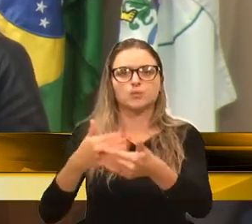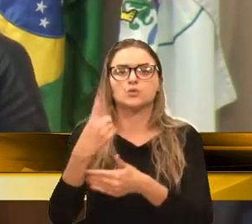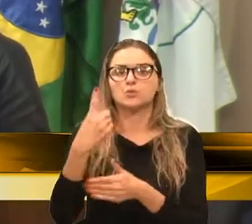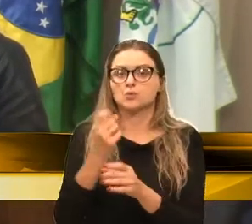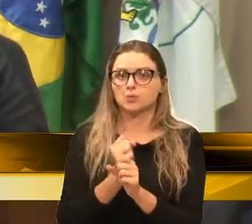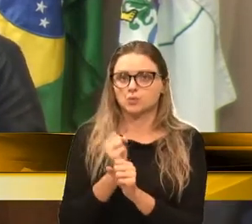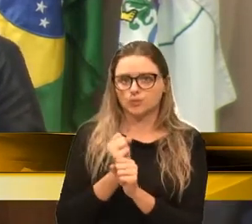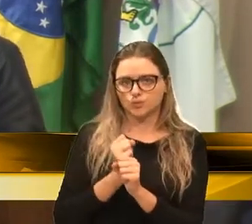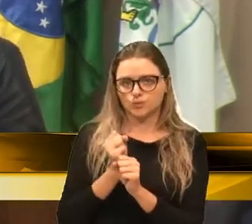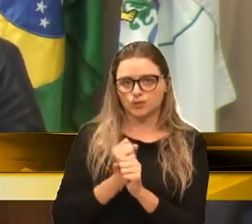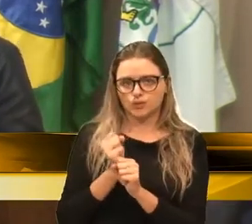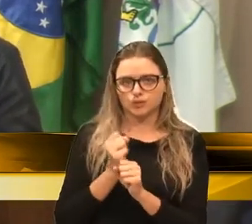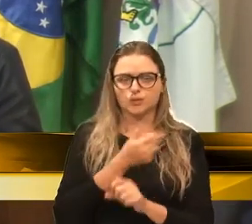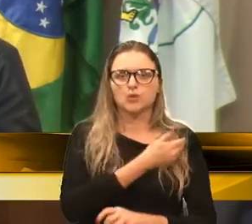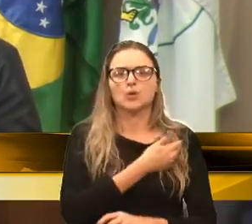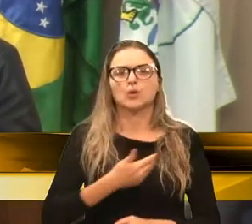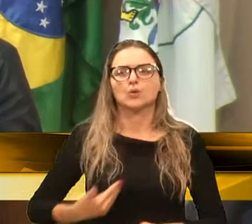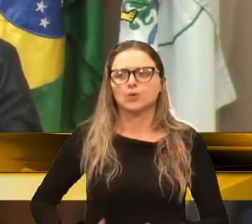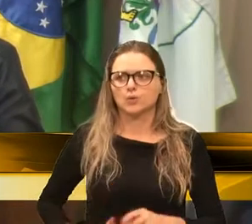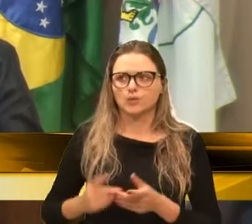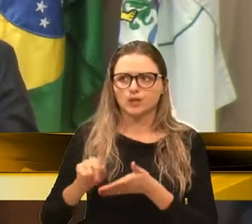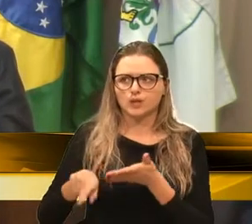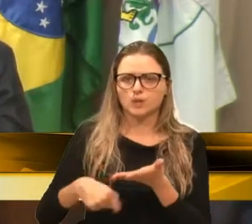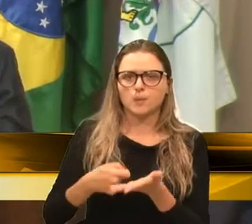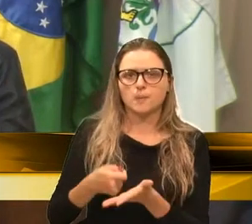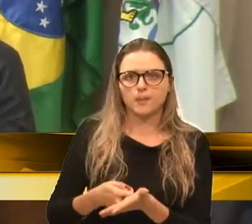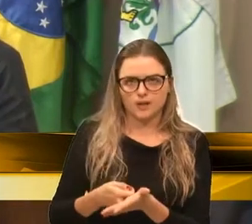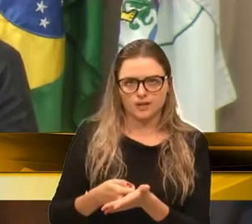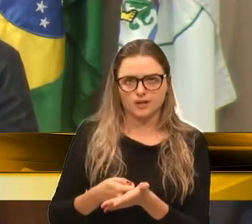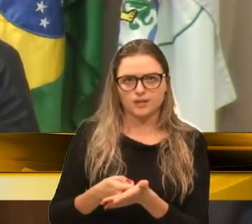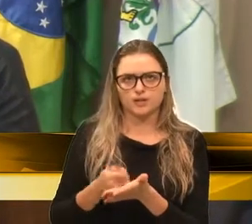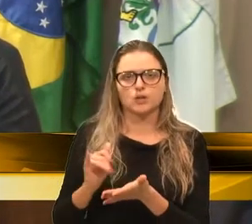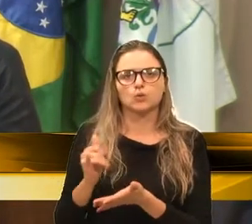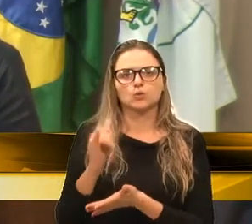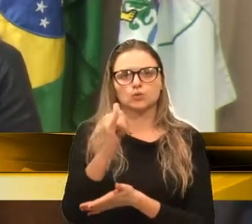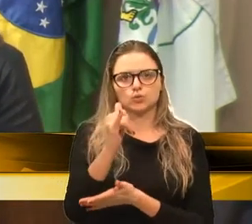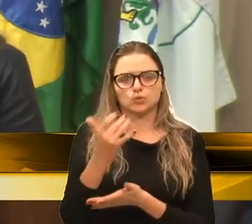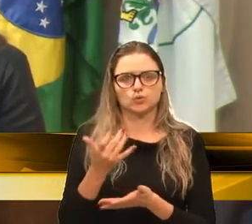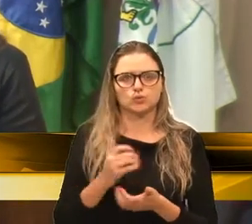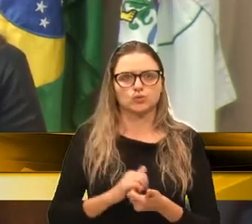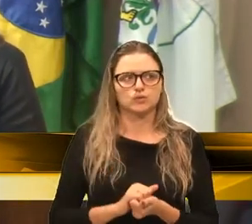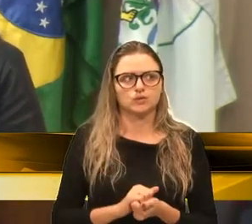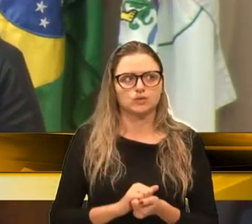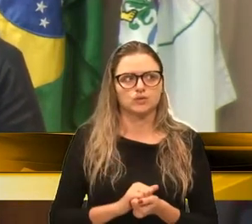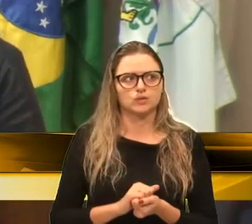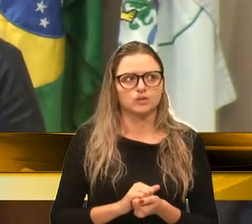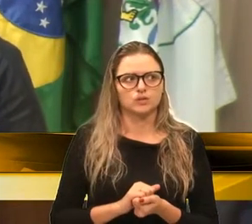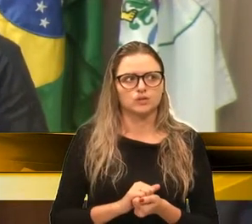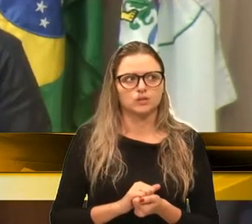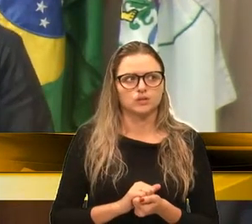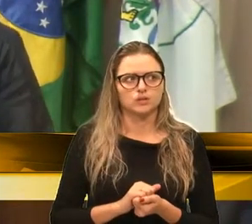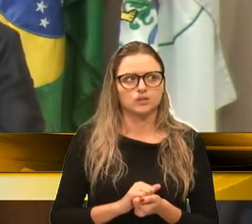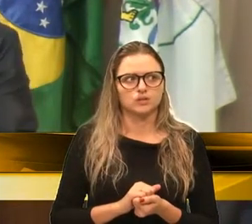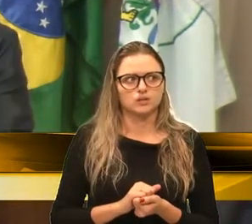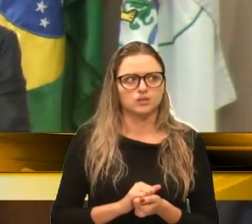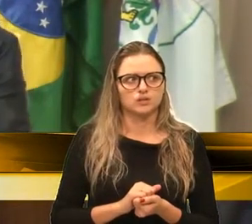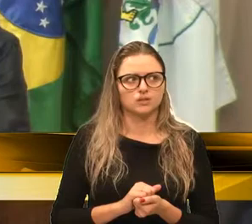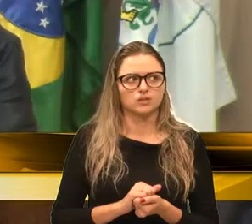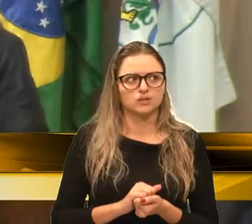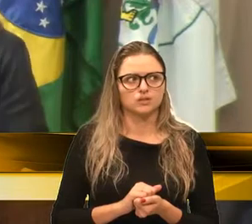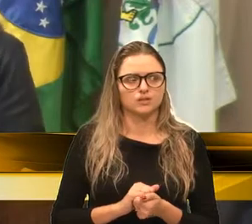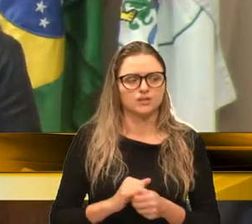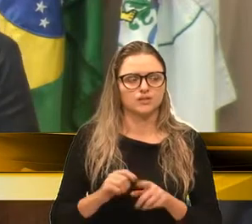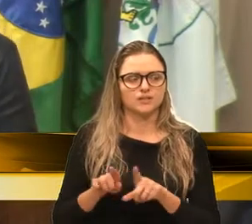ano, o governo paga os juros deste financiamento, né?